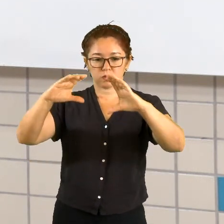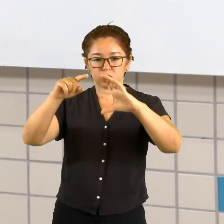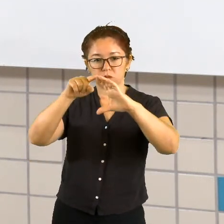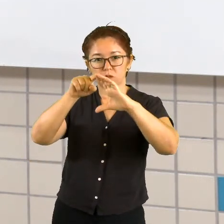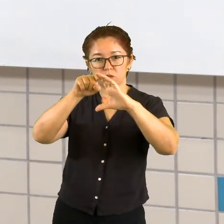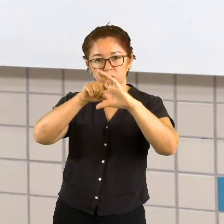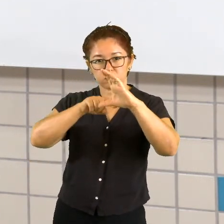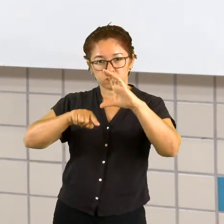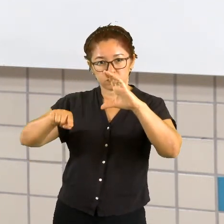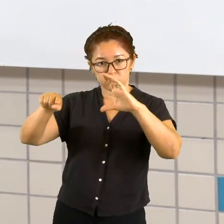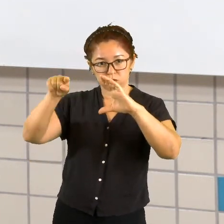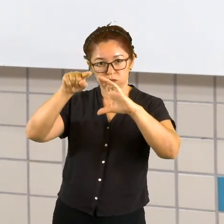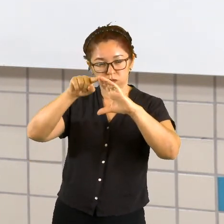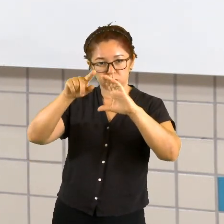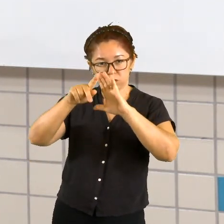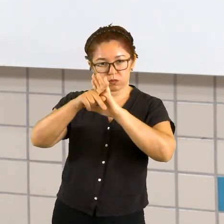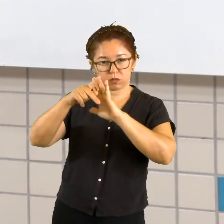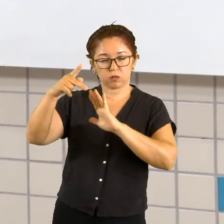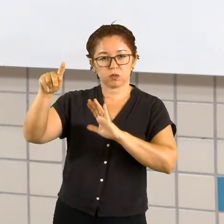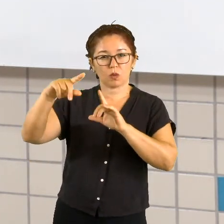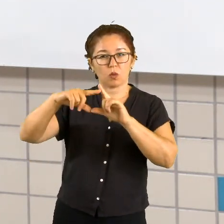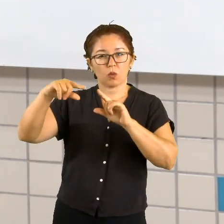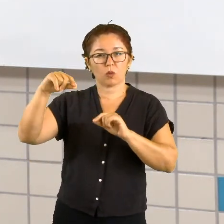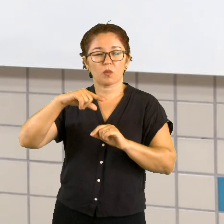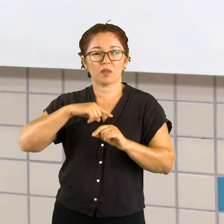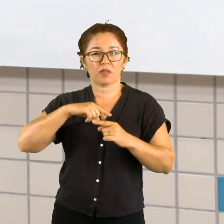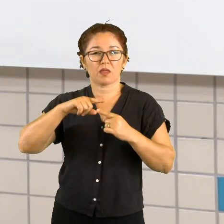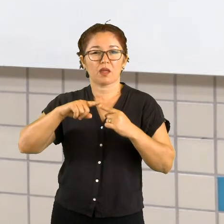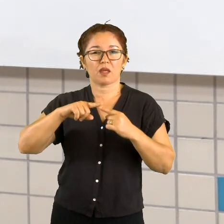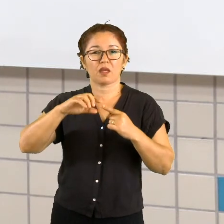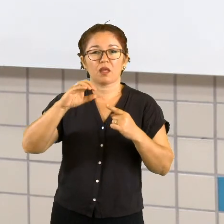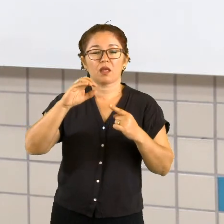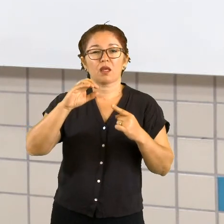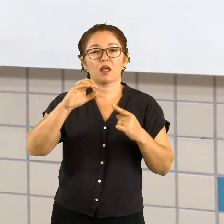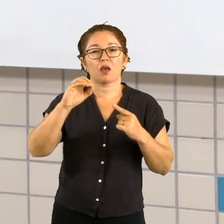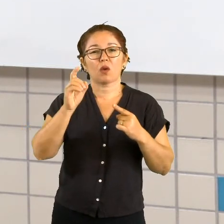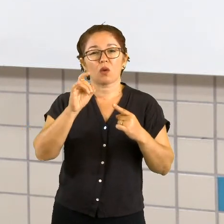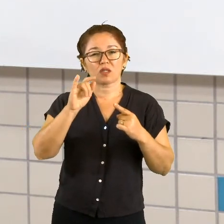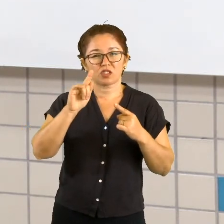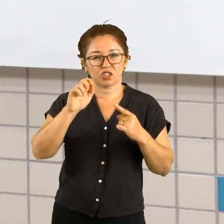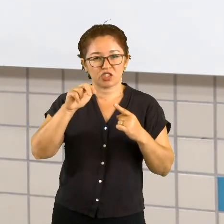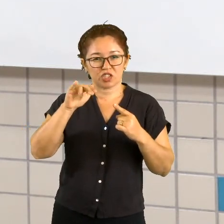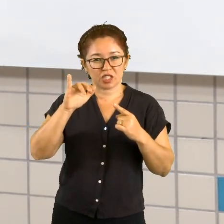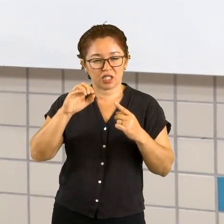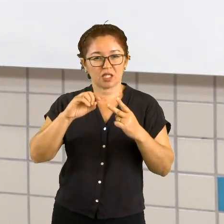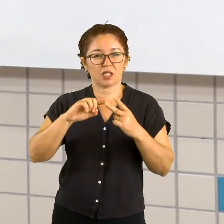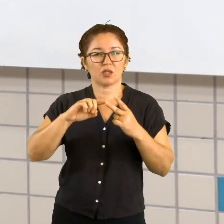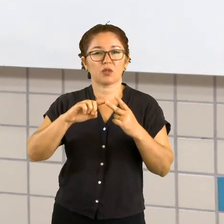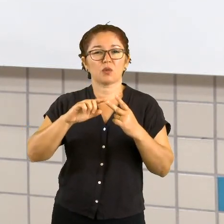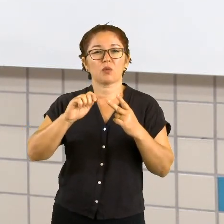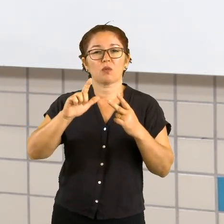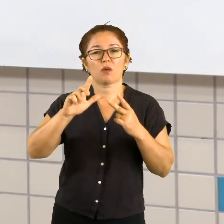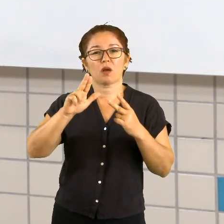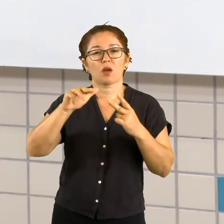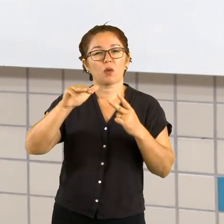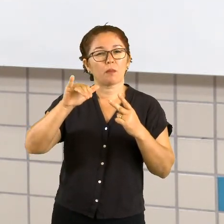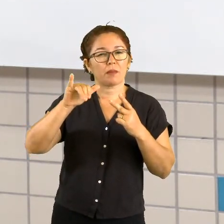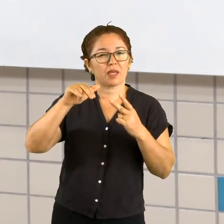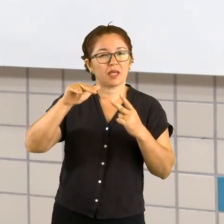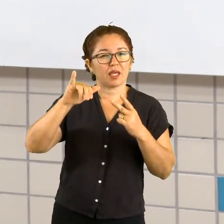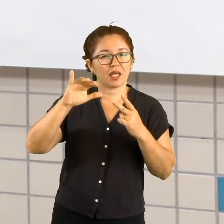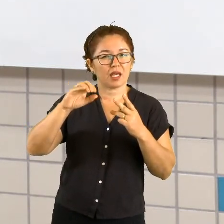é formada de oxigênio, silício, magnésio, ferro, cálcio, alumínio e